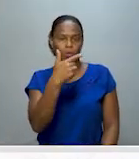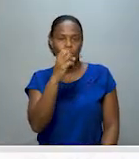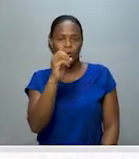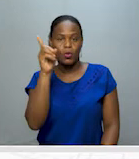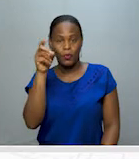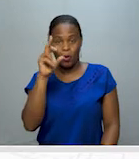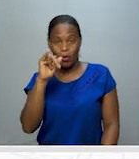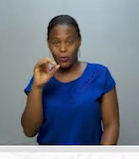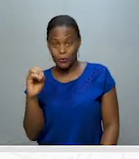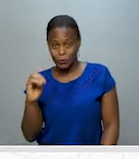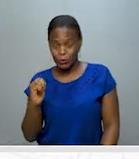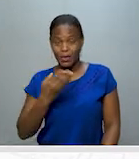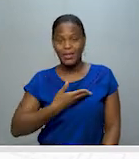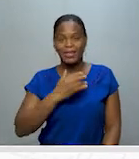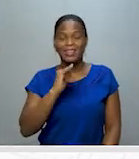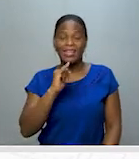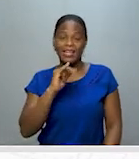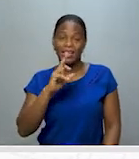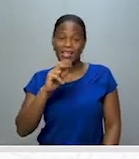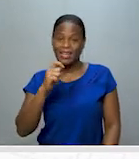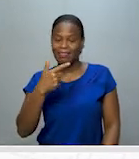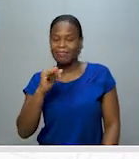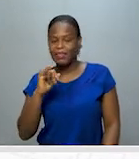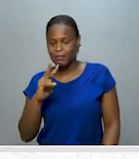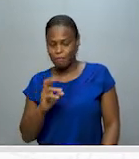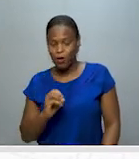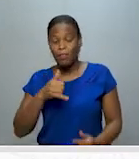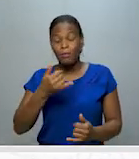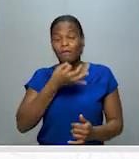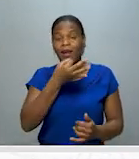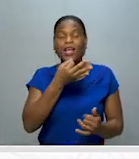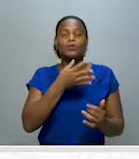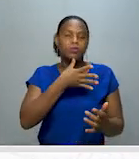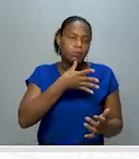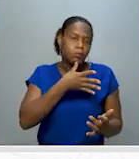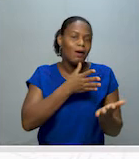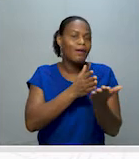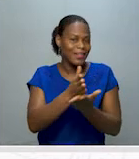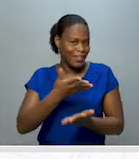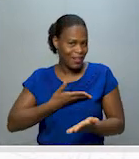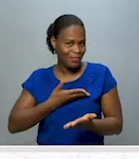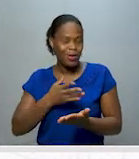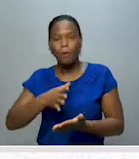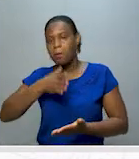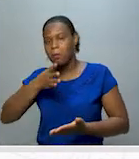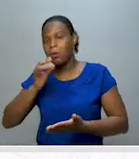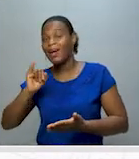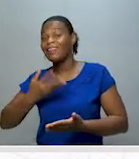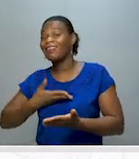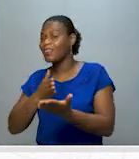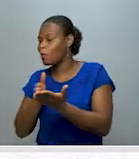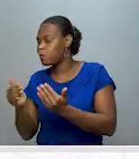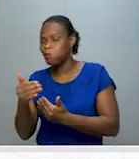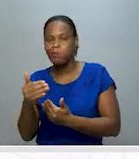diretivos, depois falaremos sobre discurso direto e indireto na mesma perspectiva e também o